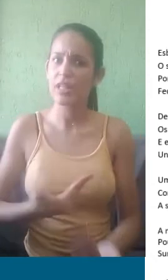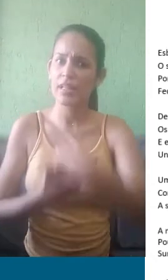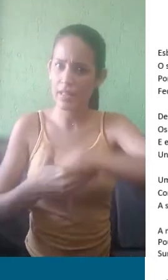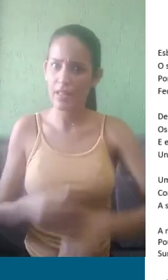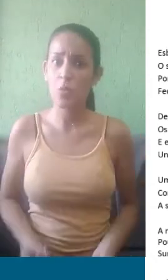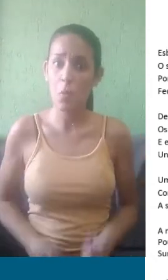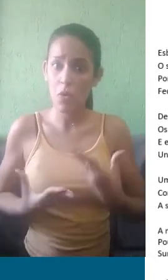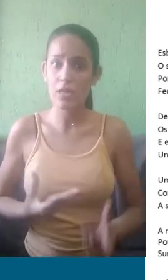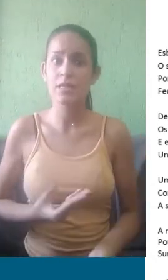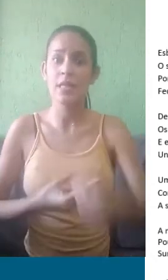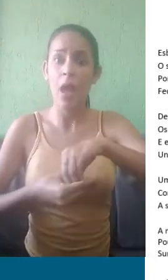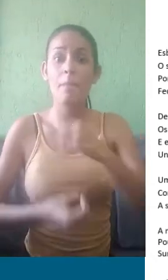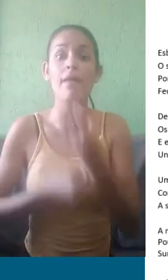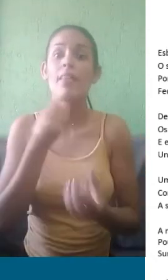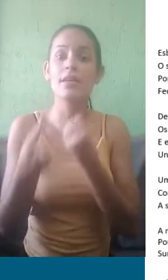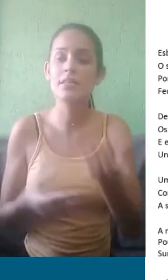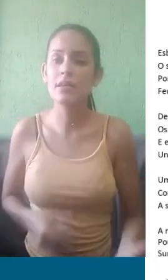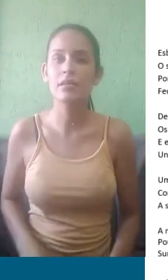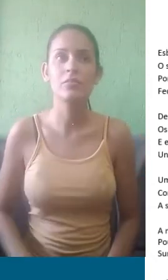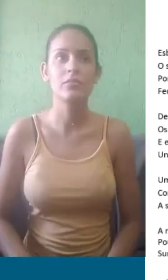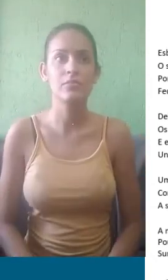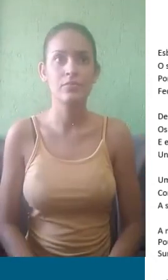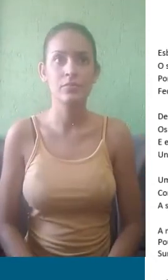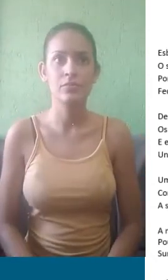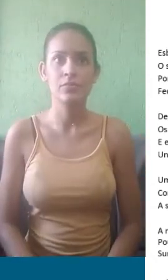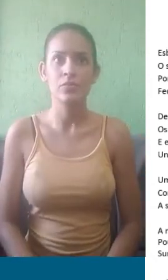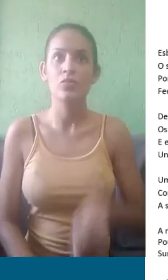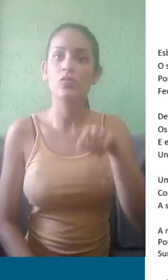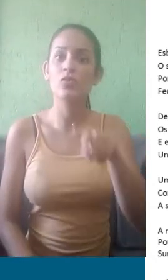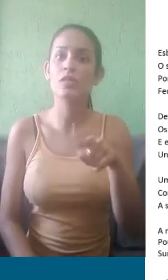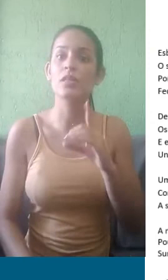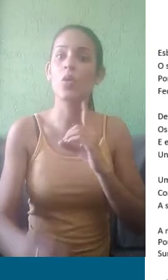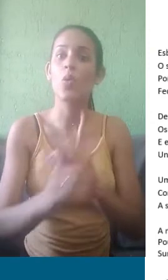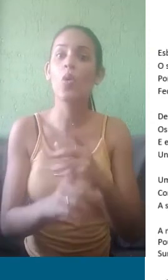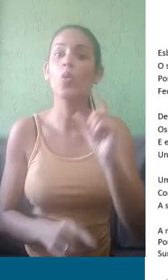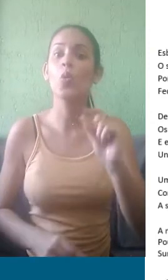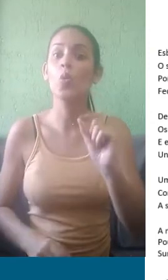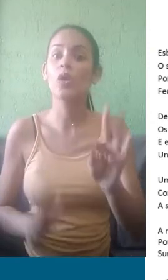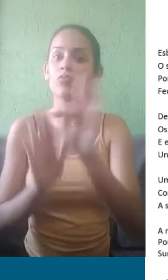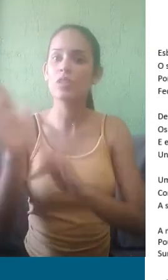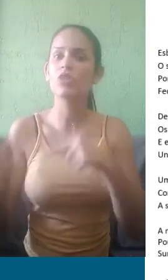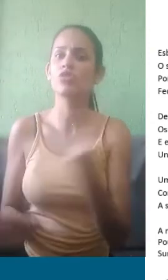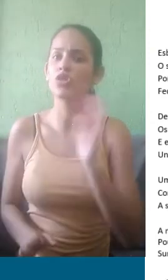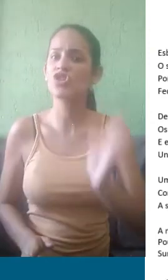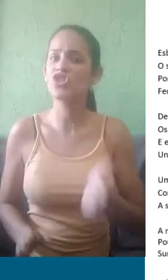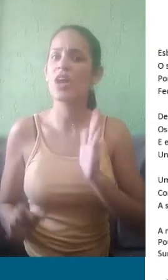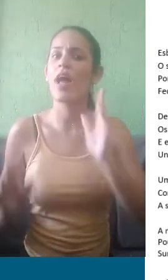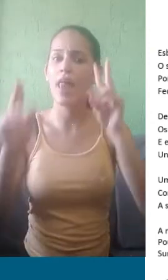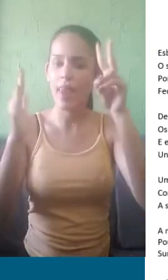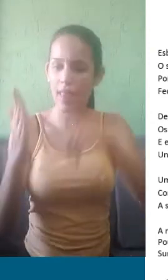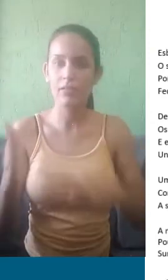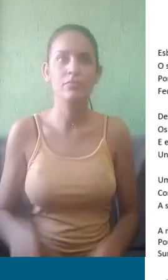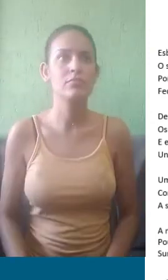parnasiana. No poema de Raimundo Corrêa, remetem-se a essa estética, ou remete-se a essa estética,